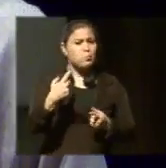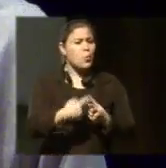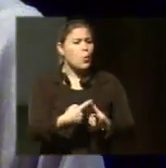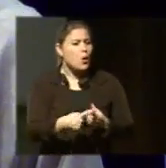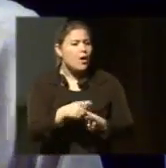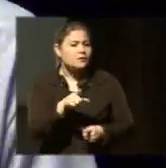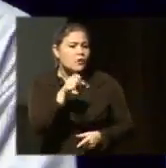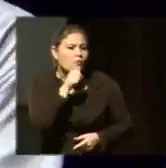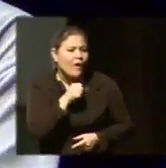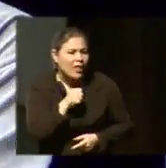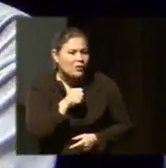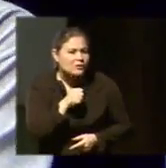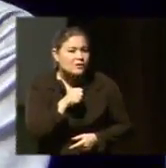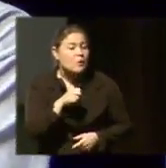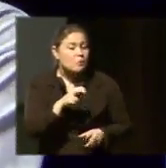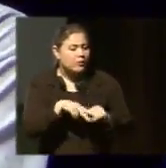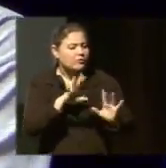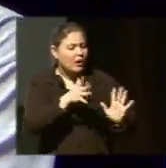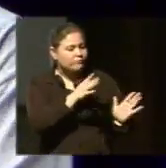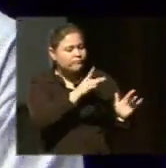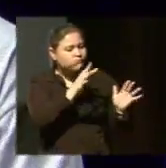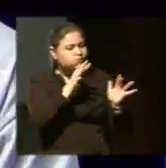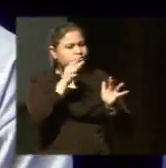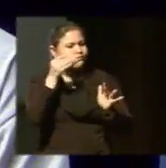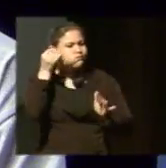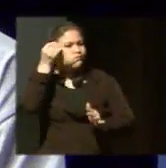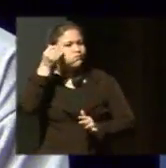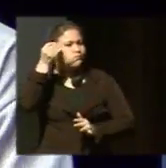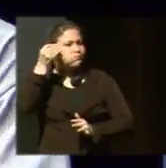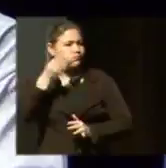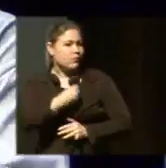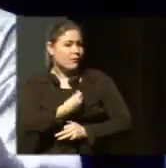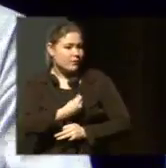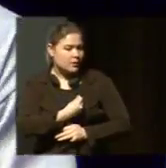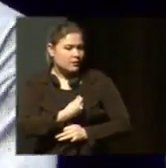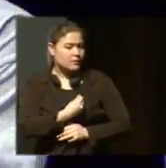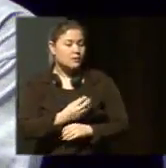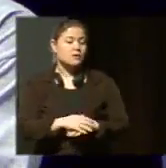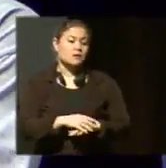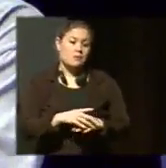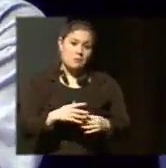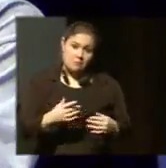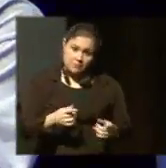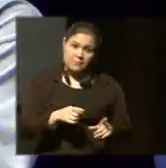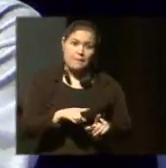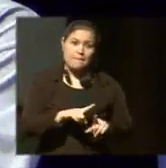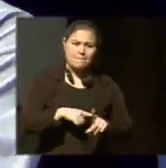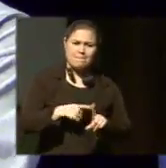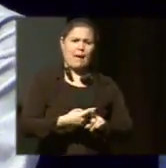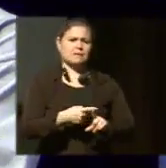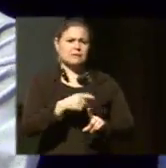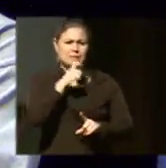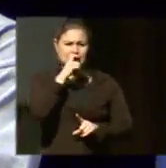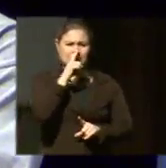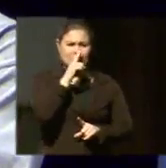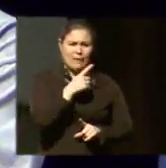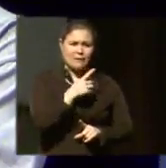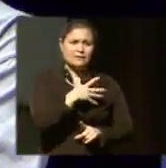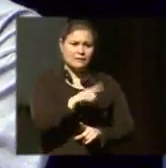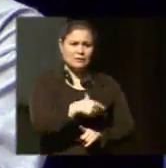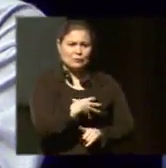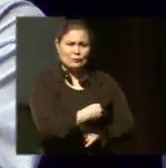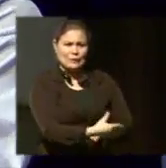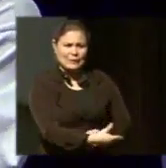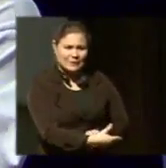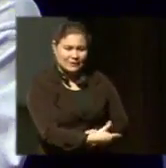são velhos e passaram por muita coisa na vida, ainda mais que seus filhos, que são os pais de seus netos. Então